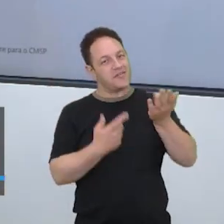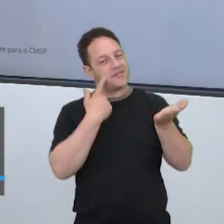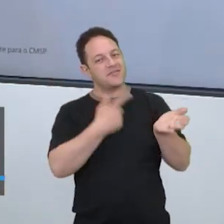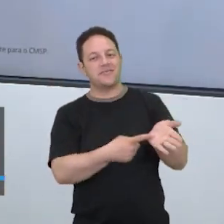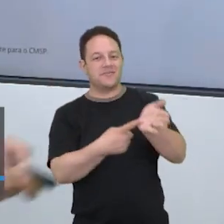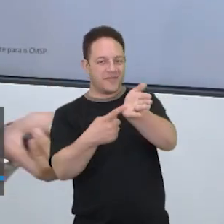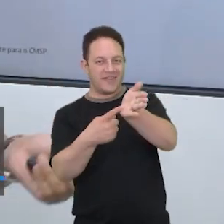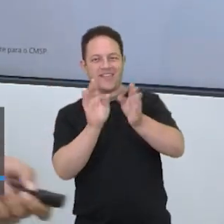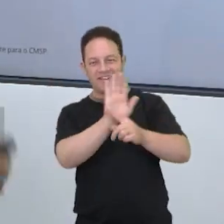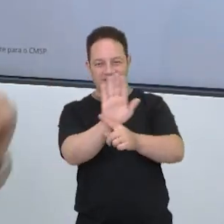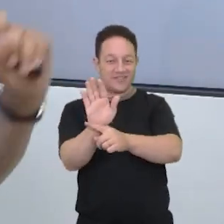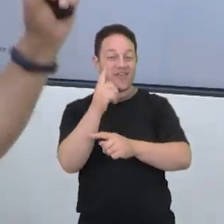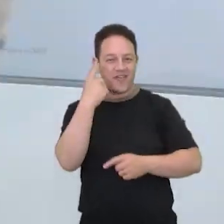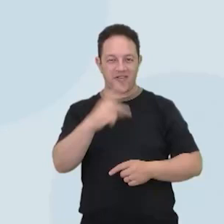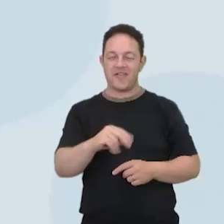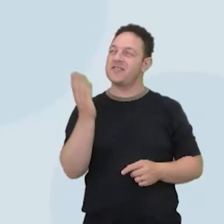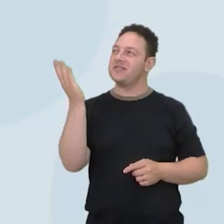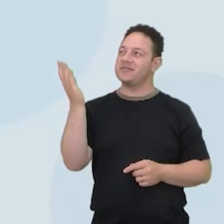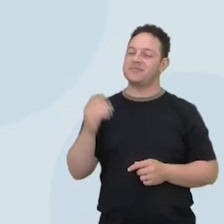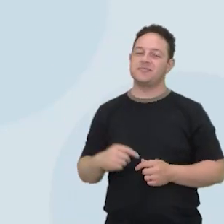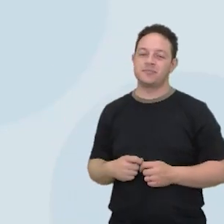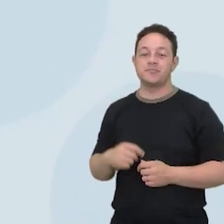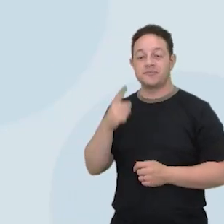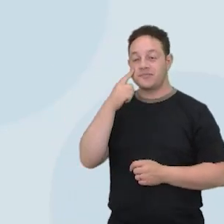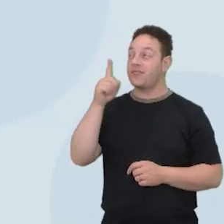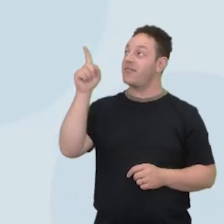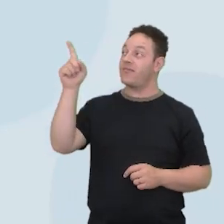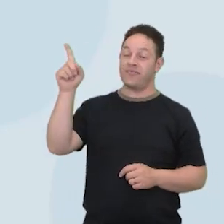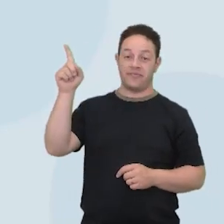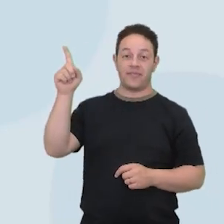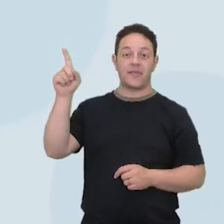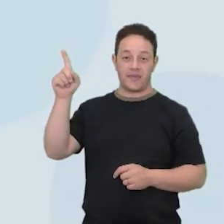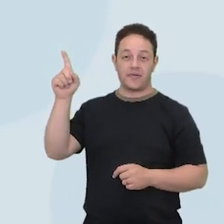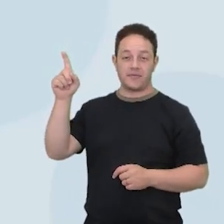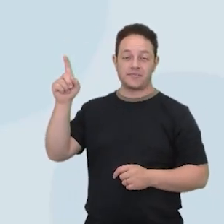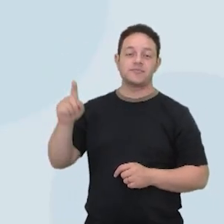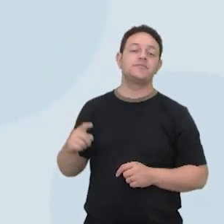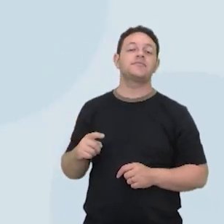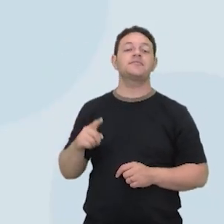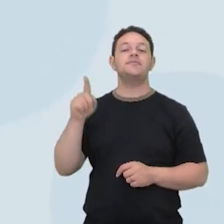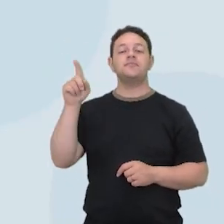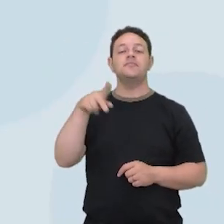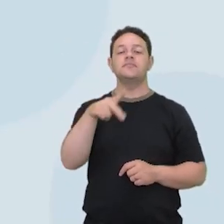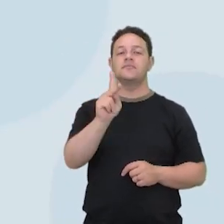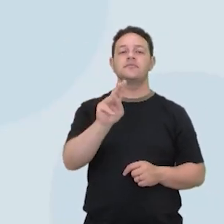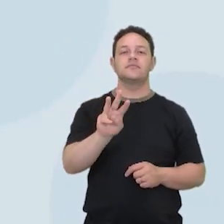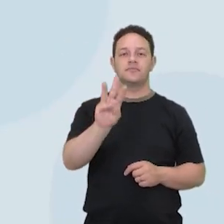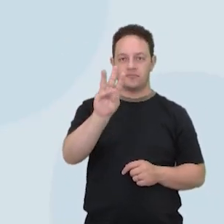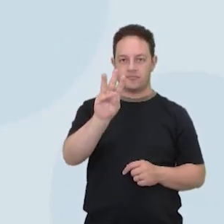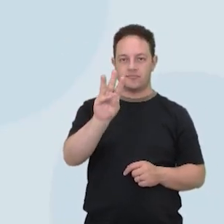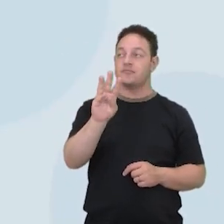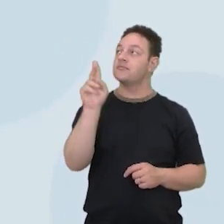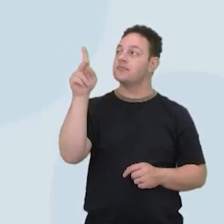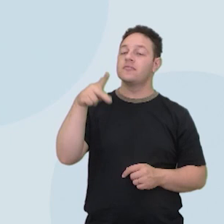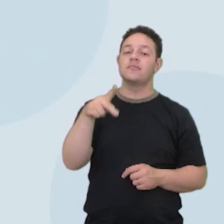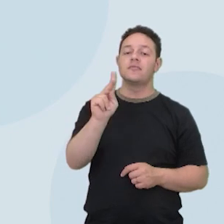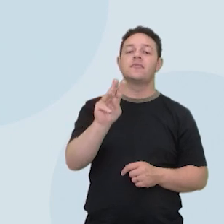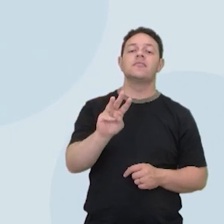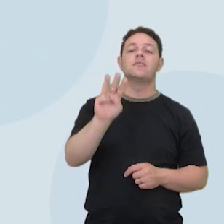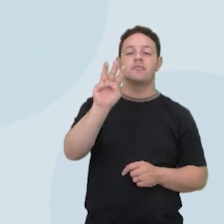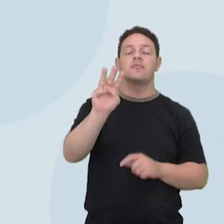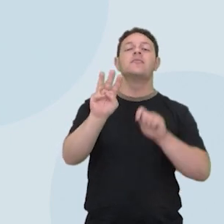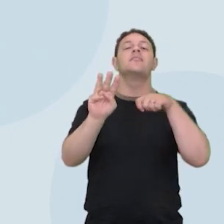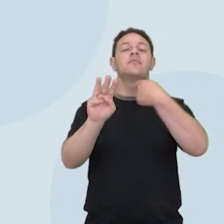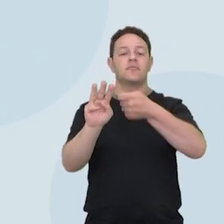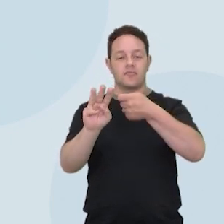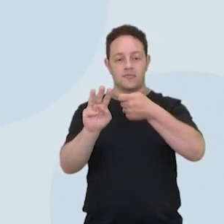gente resolver isso. Então, olha só, mostrando pra vocês aí na tela, tá, o KW. Então, a gente já sabe que o KW tem o valor de 1 vezes